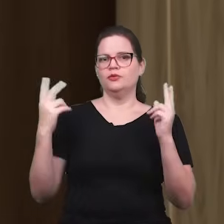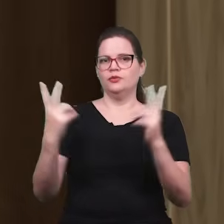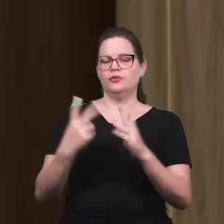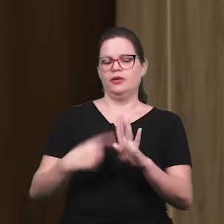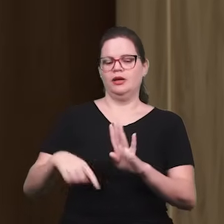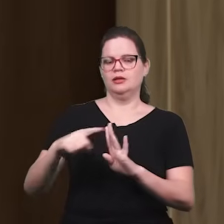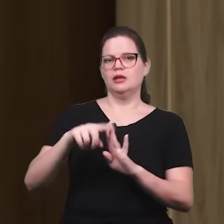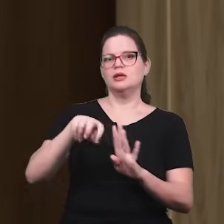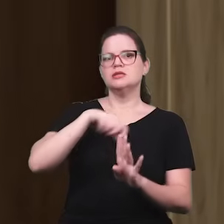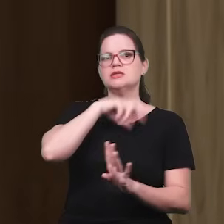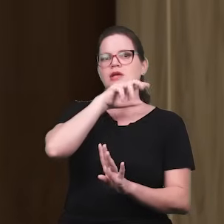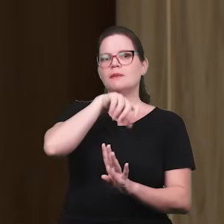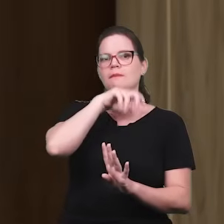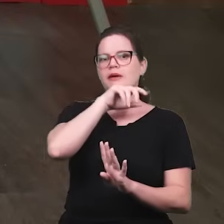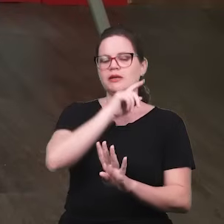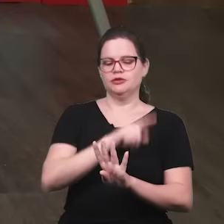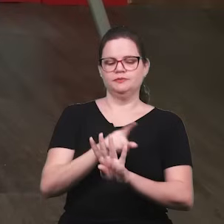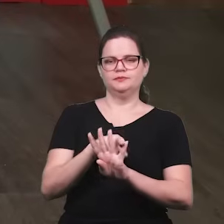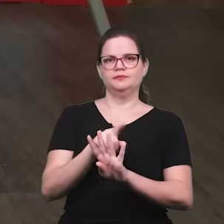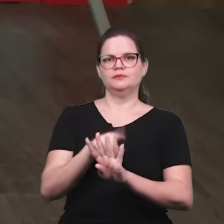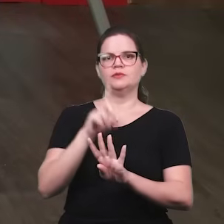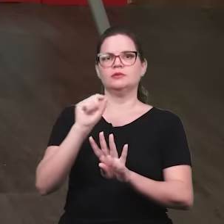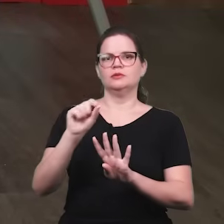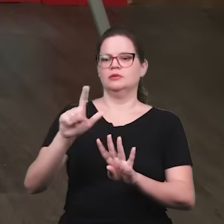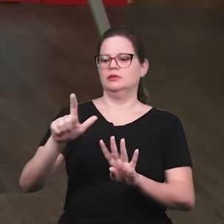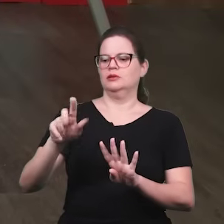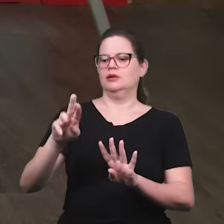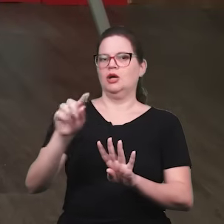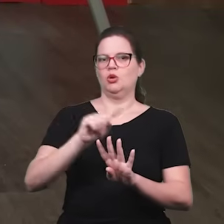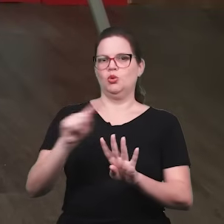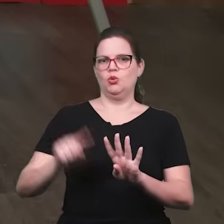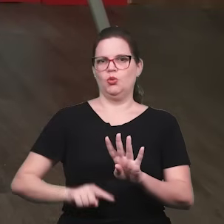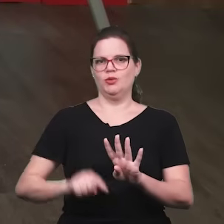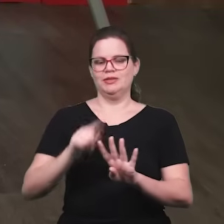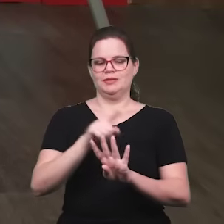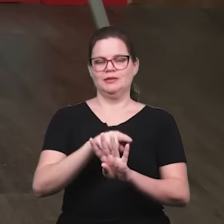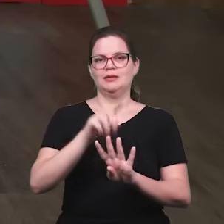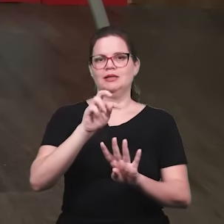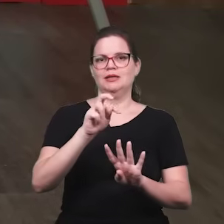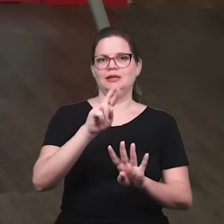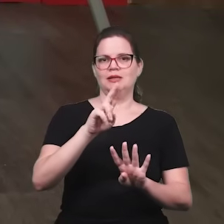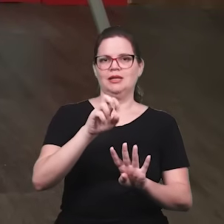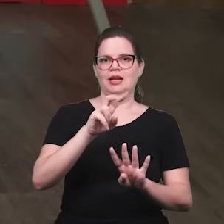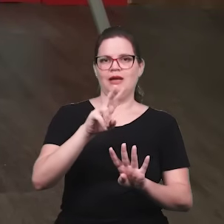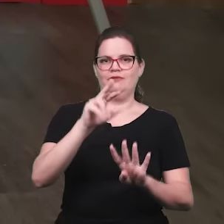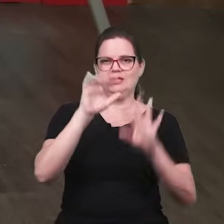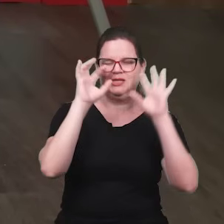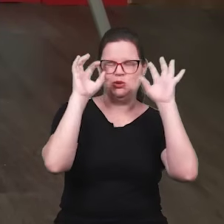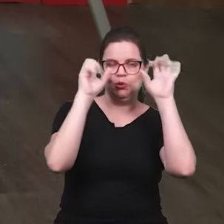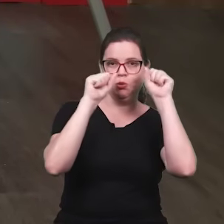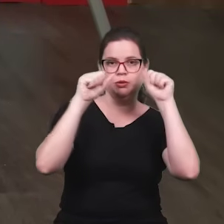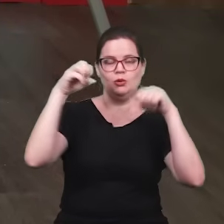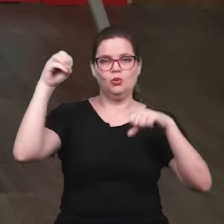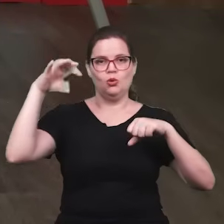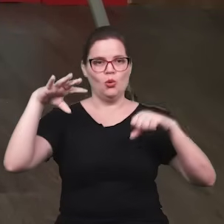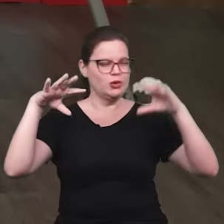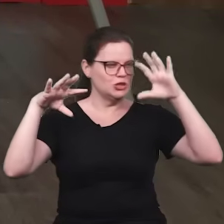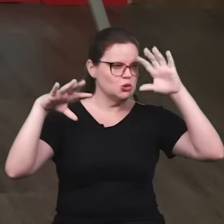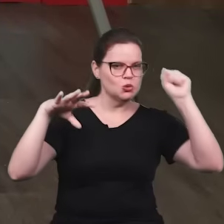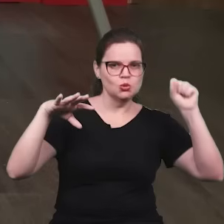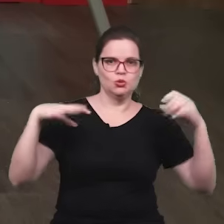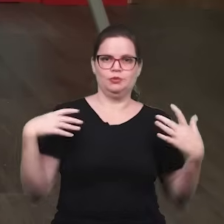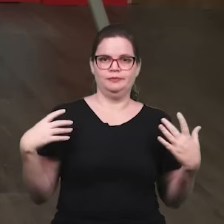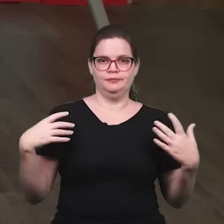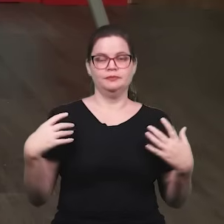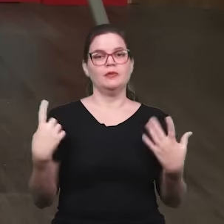da serpente e, por fim, a luz e as trevas. Né? A luz e as trevas. E ele encerra o